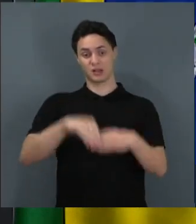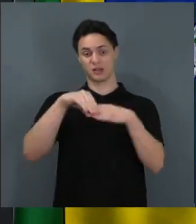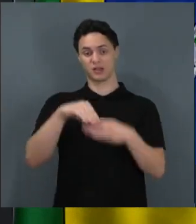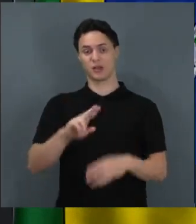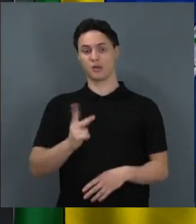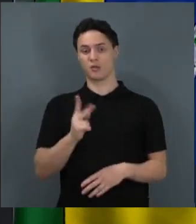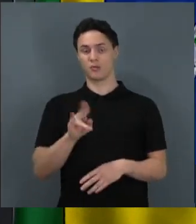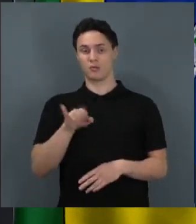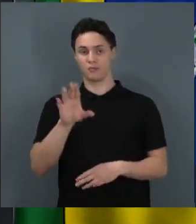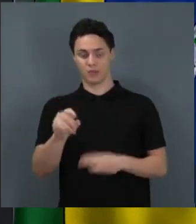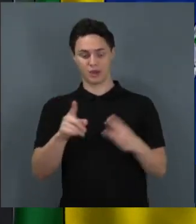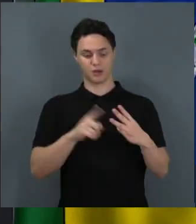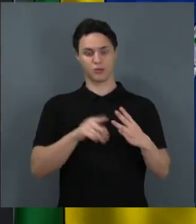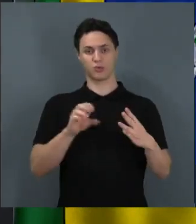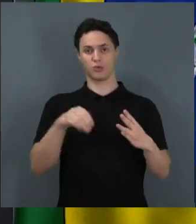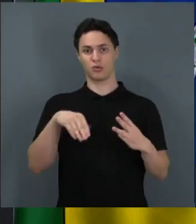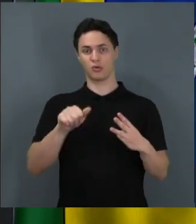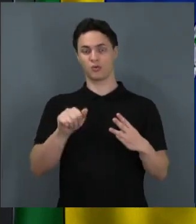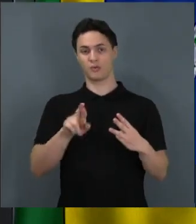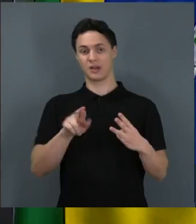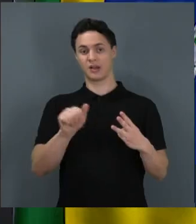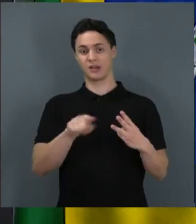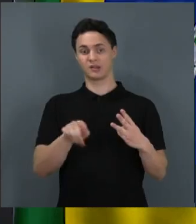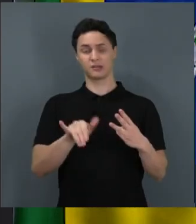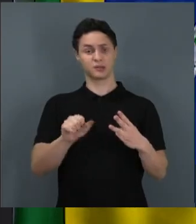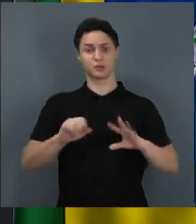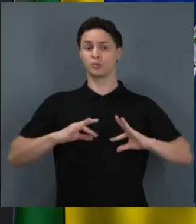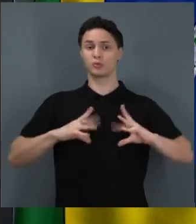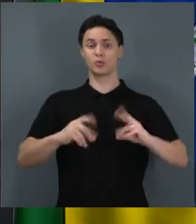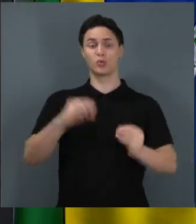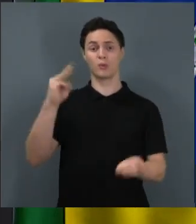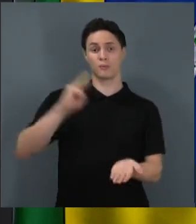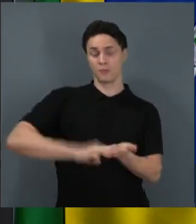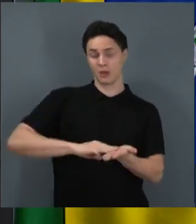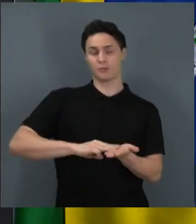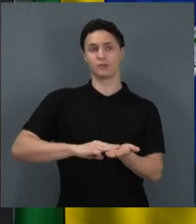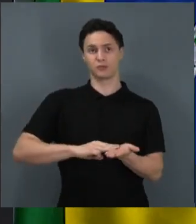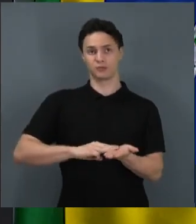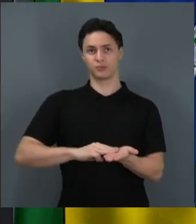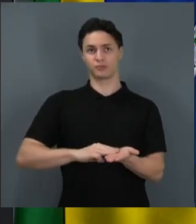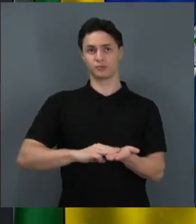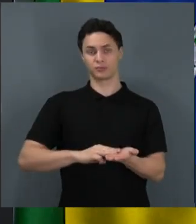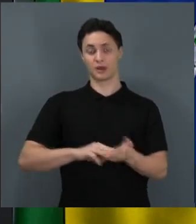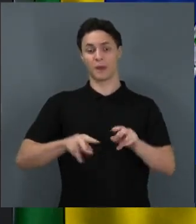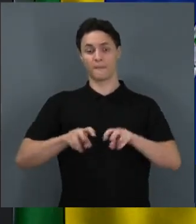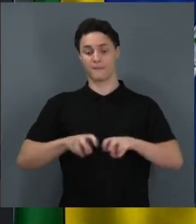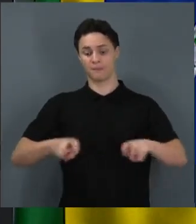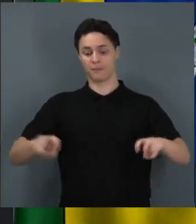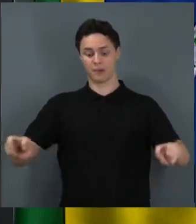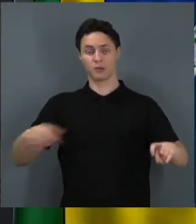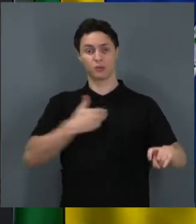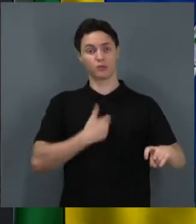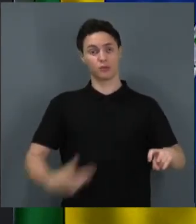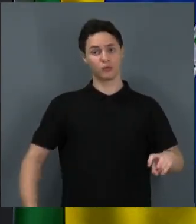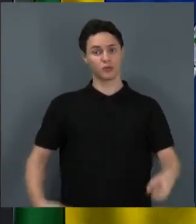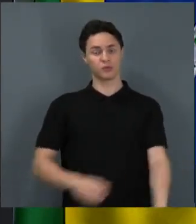pelo senador Omar Aziz, todos membros da bancada do governo.